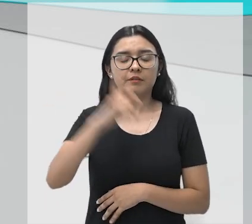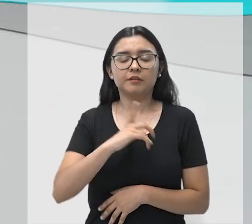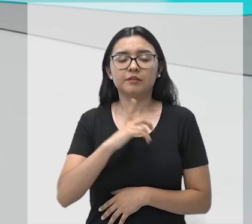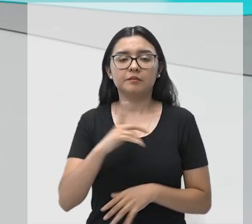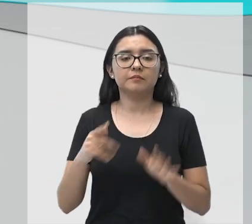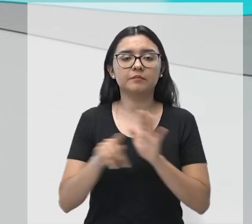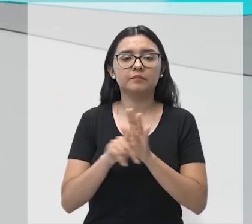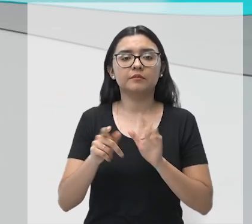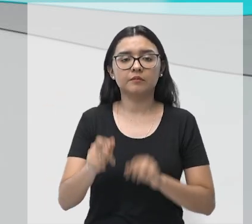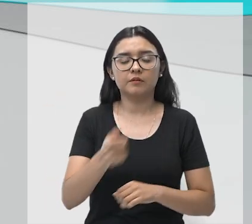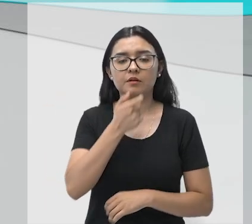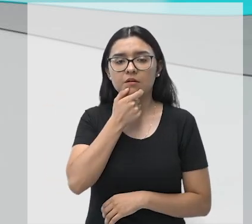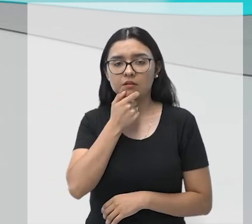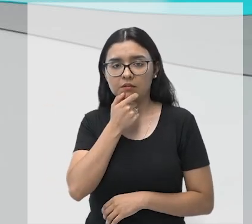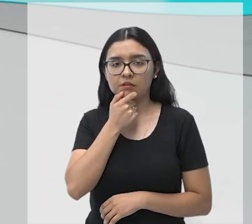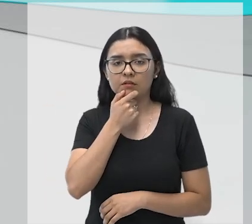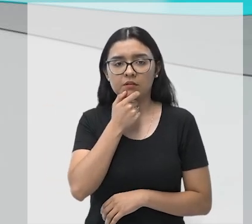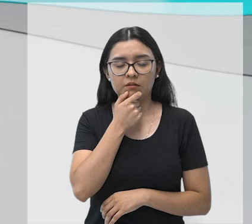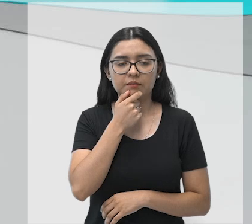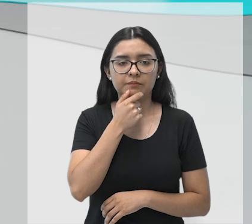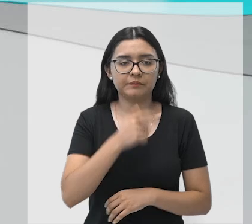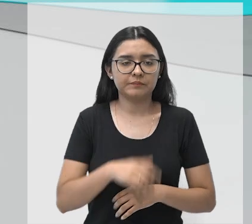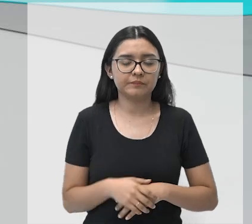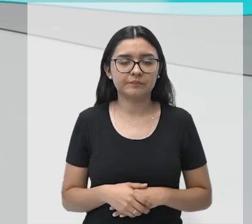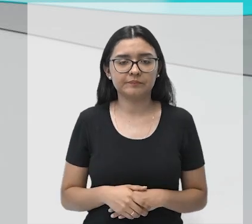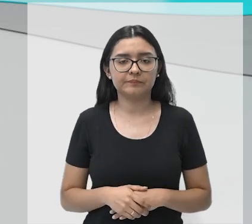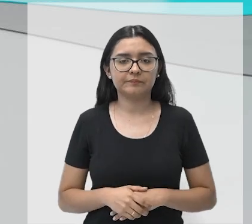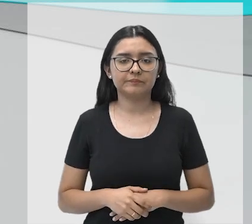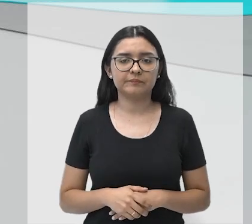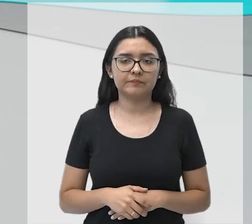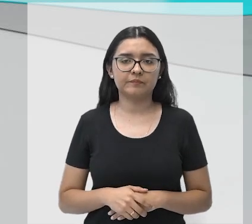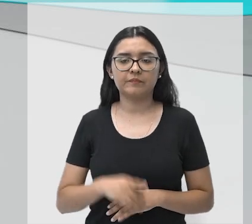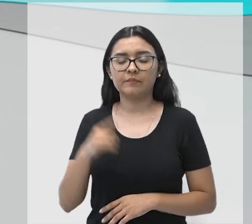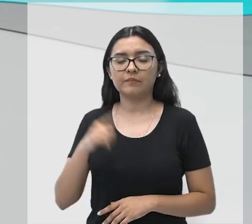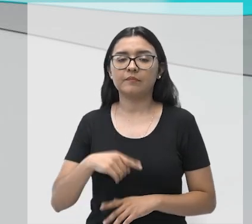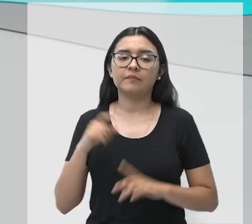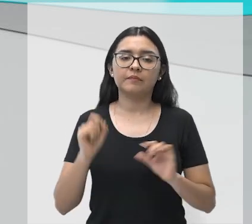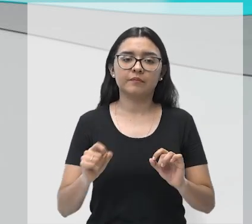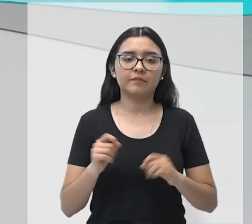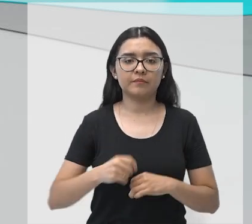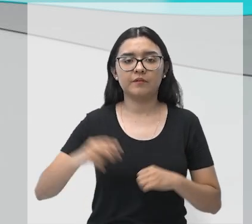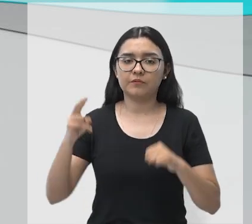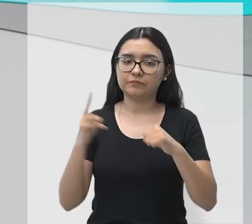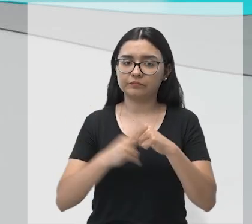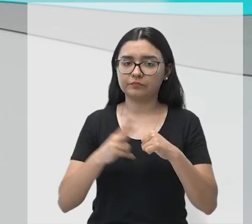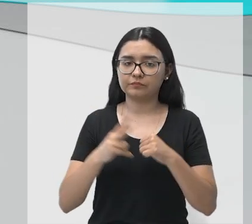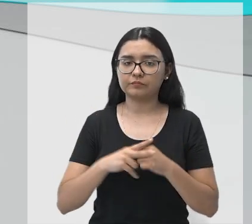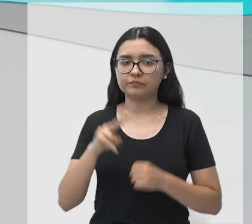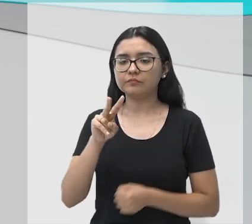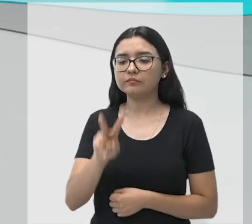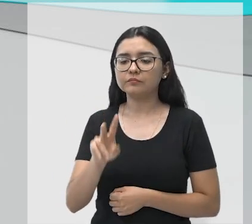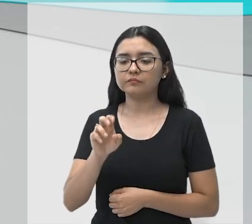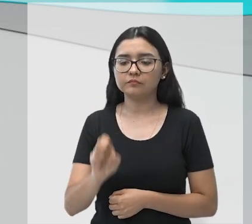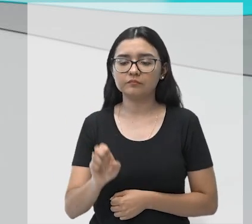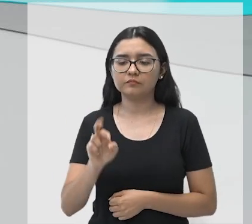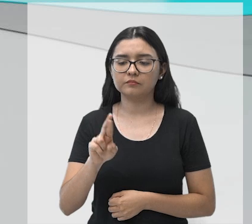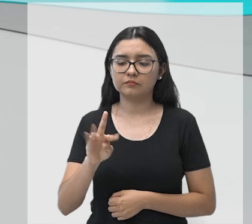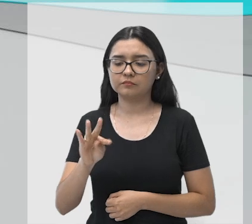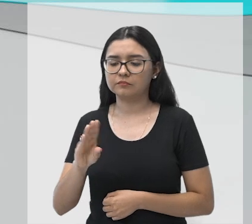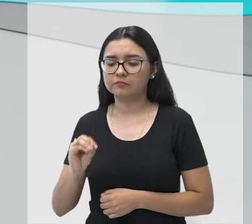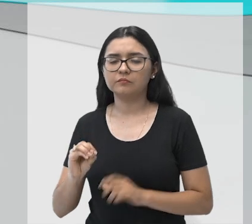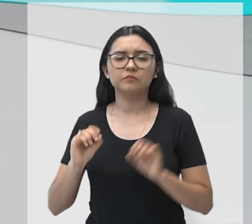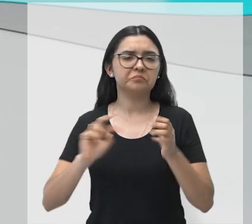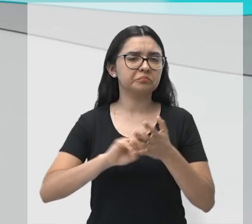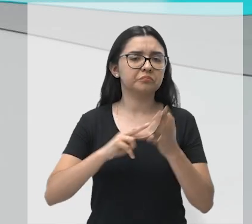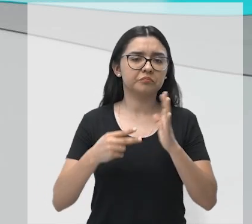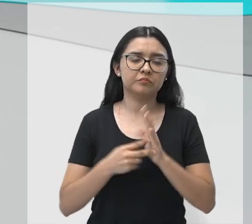nós temos no idioma, né? Nesse caso aqui, na língua inglesa. Trata-se, portanto, dos verbos. O que é um verbo?